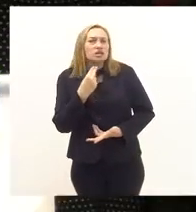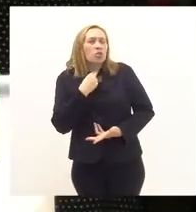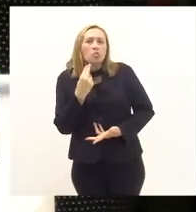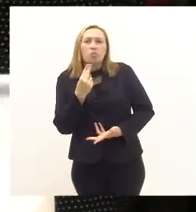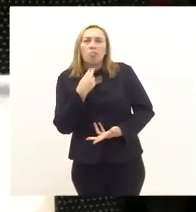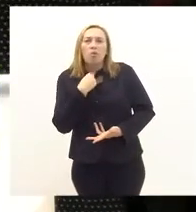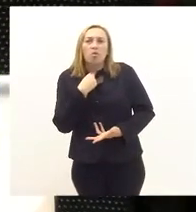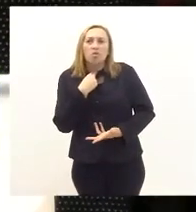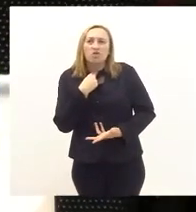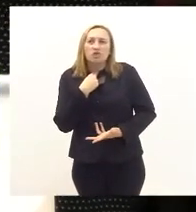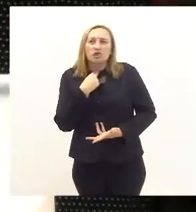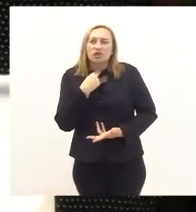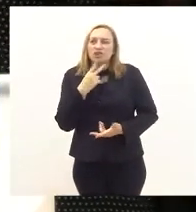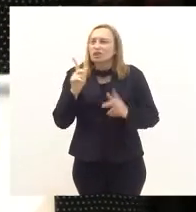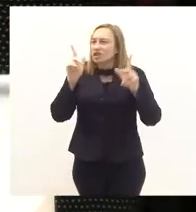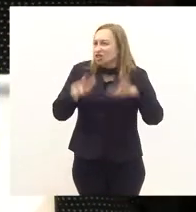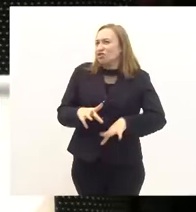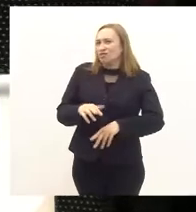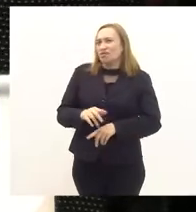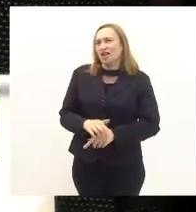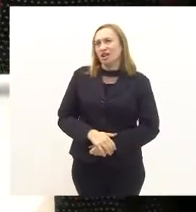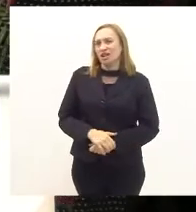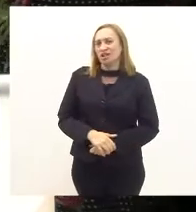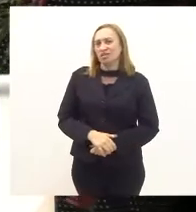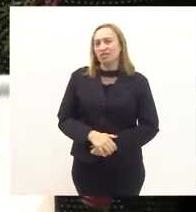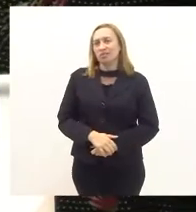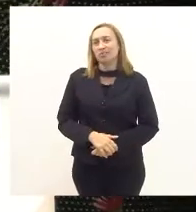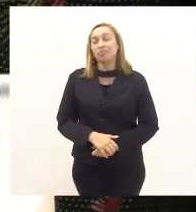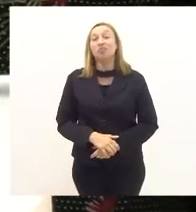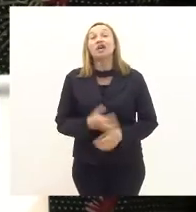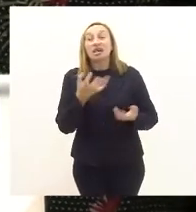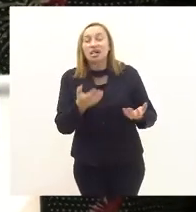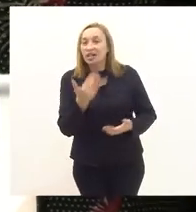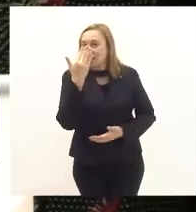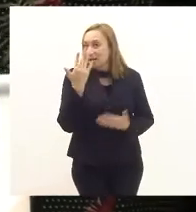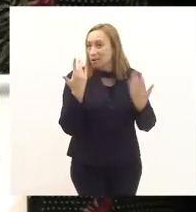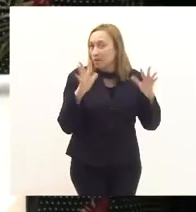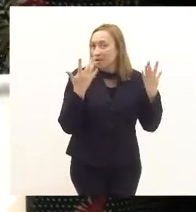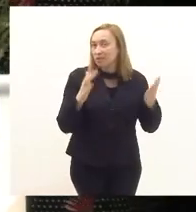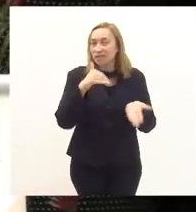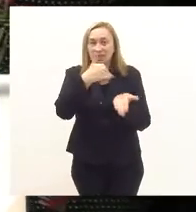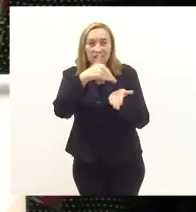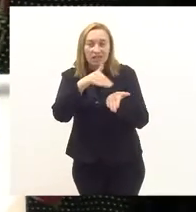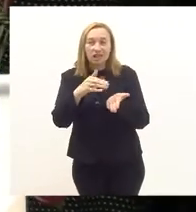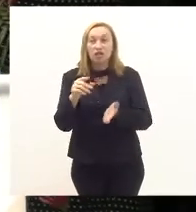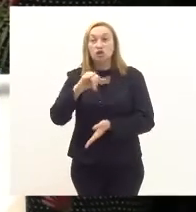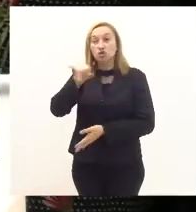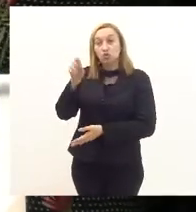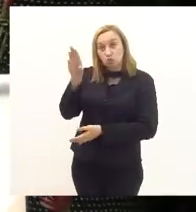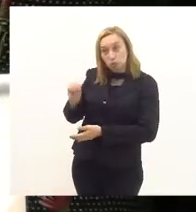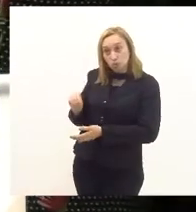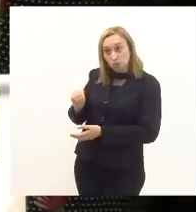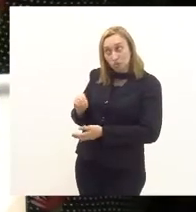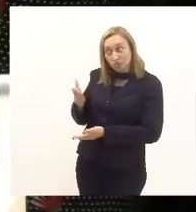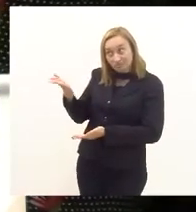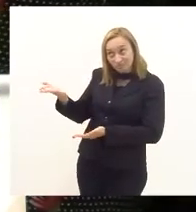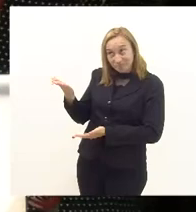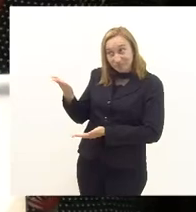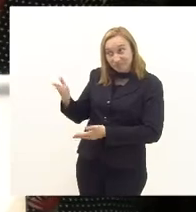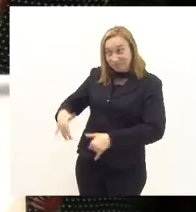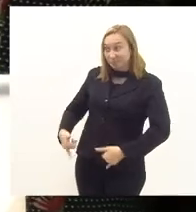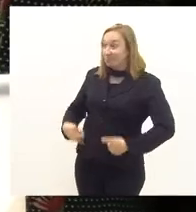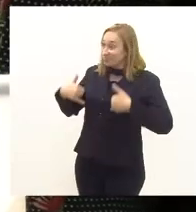ser algo diferente do que a defesa da vida. Queria cumprimentar o secretário Júlio Saraiva, a quem estou tendo a